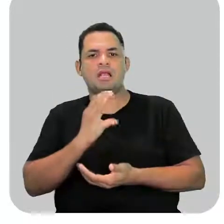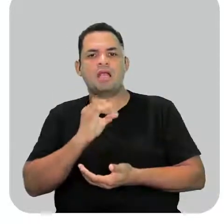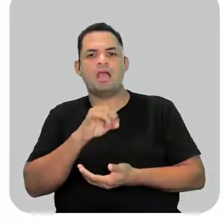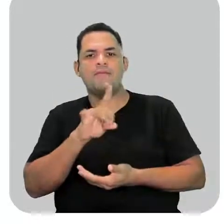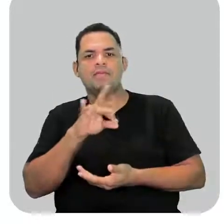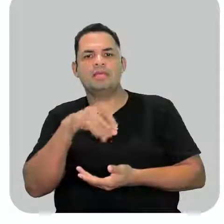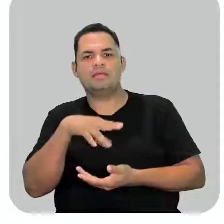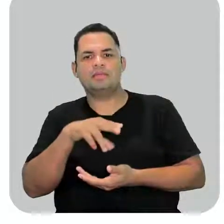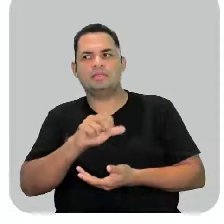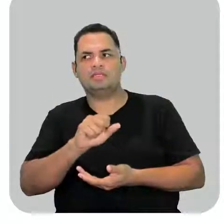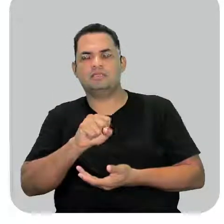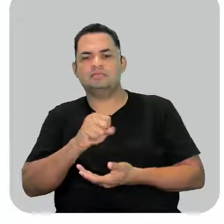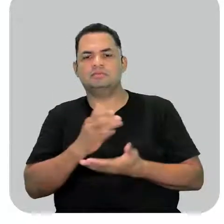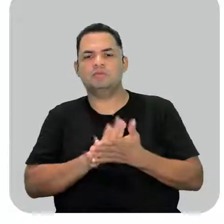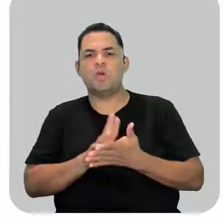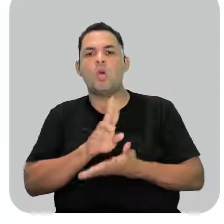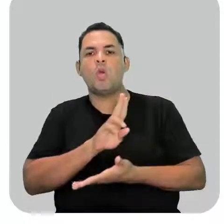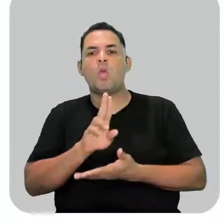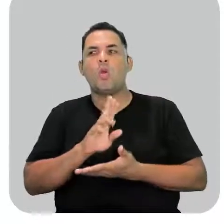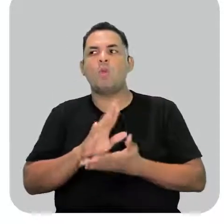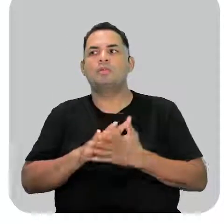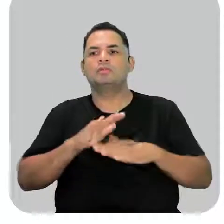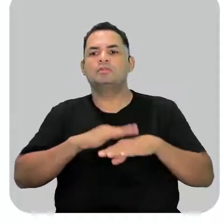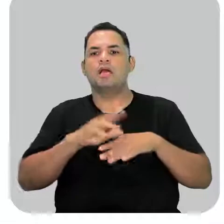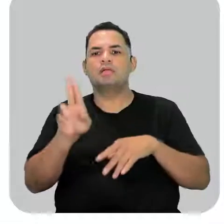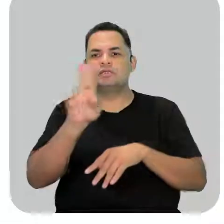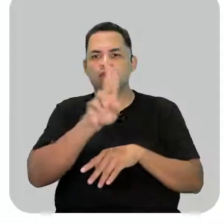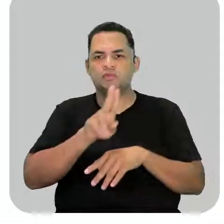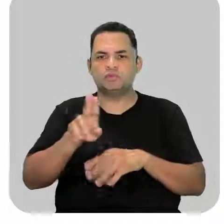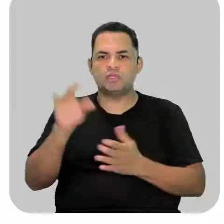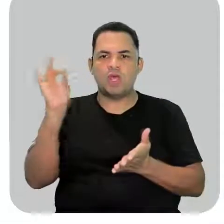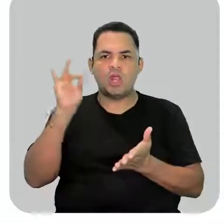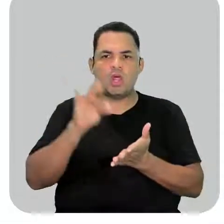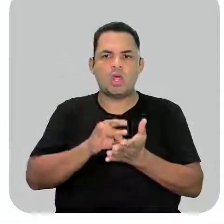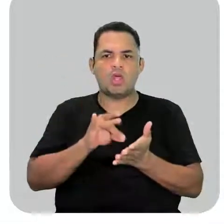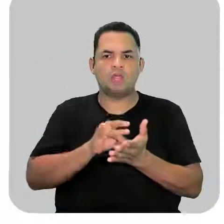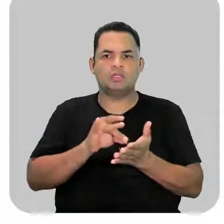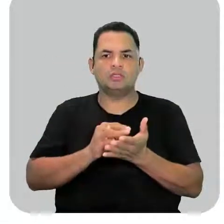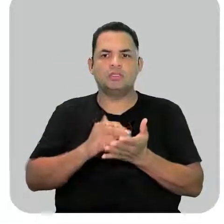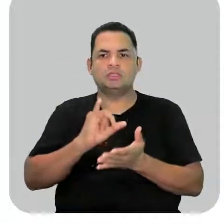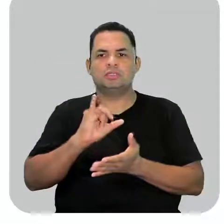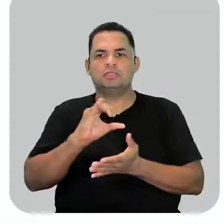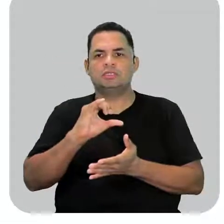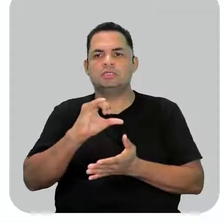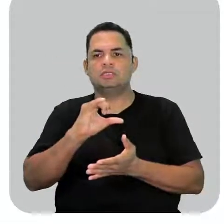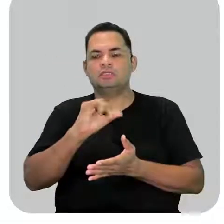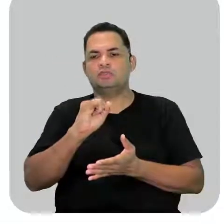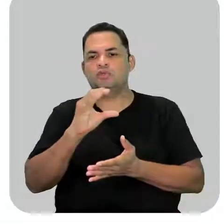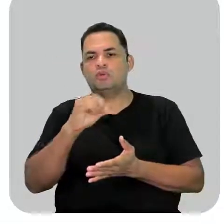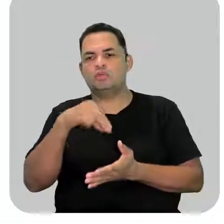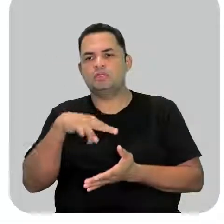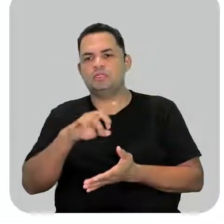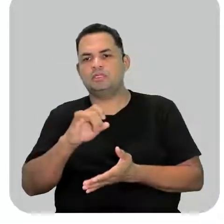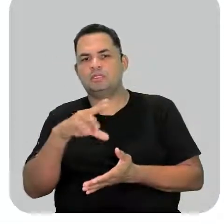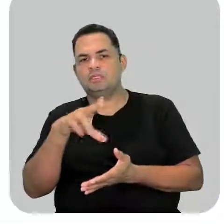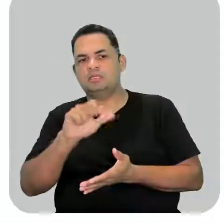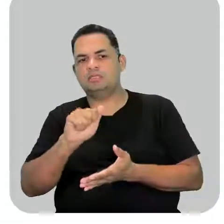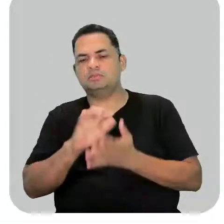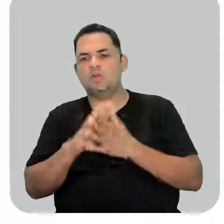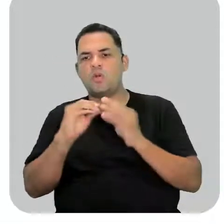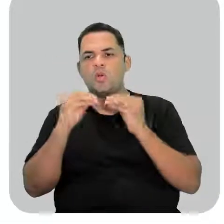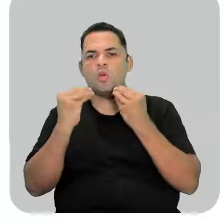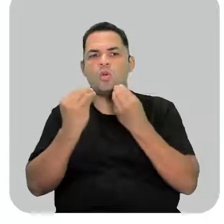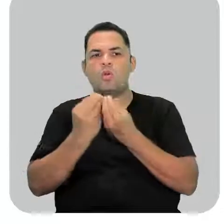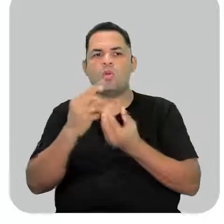Carbilaminas é um dos nomes mais utilizados como oficial das isonitrilas, tá, pessoal? São